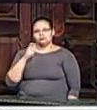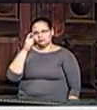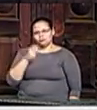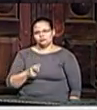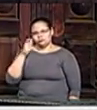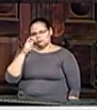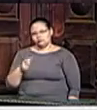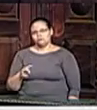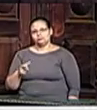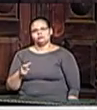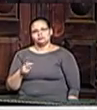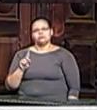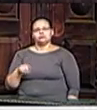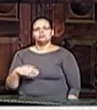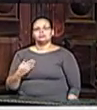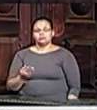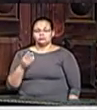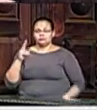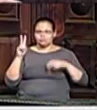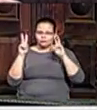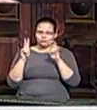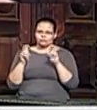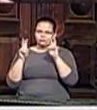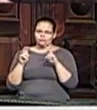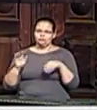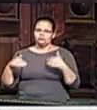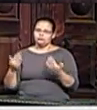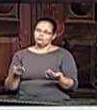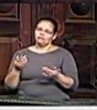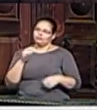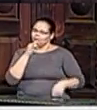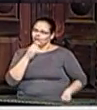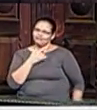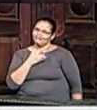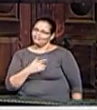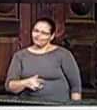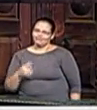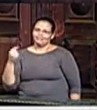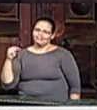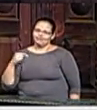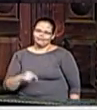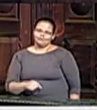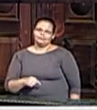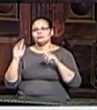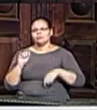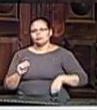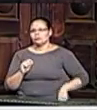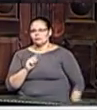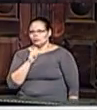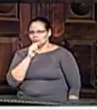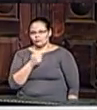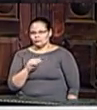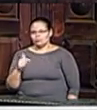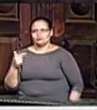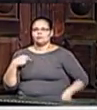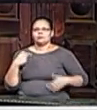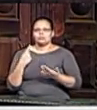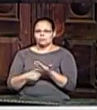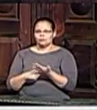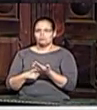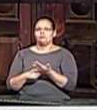ativa. O ano passado, o Ministério Público chamou tanto o Estado como o município